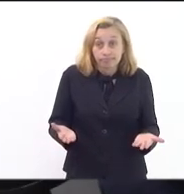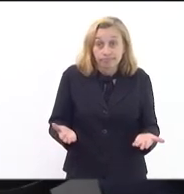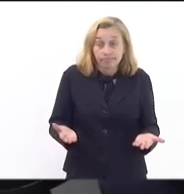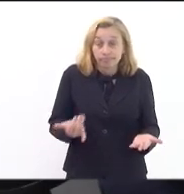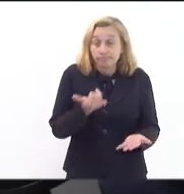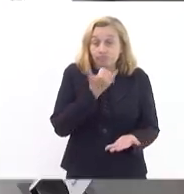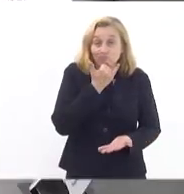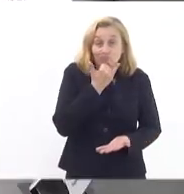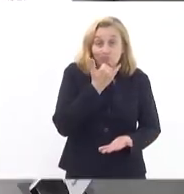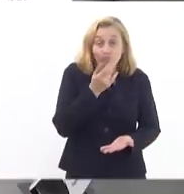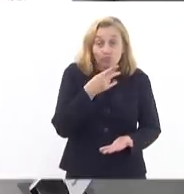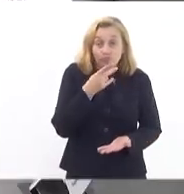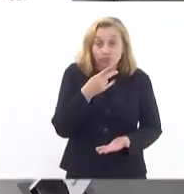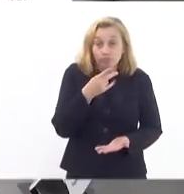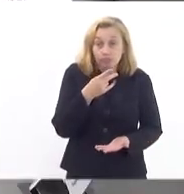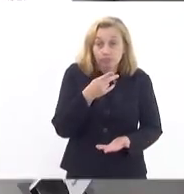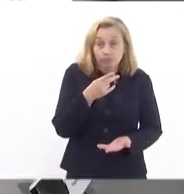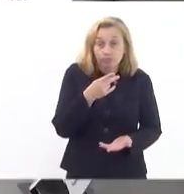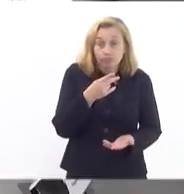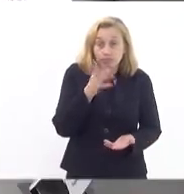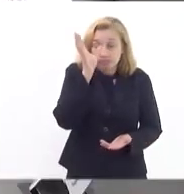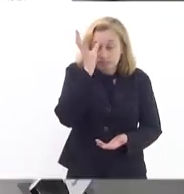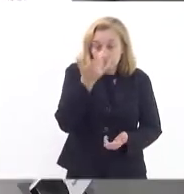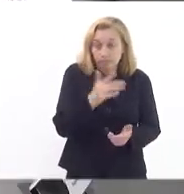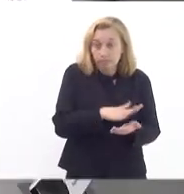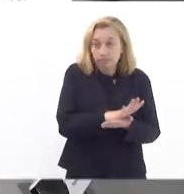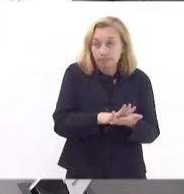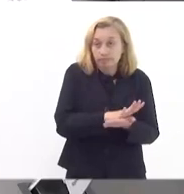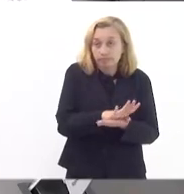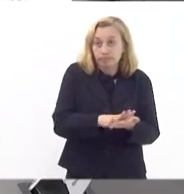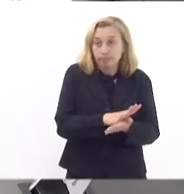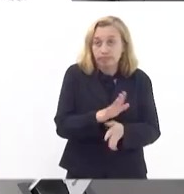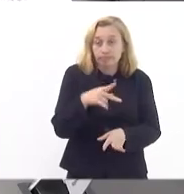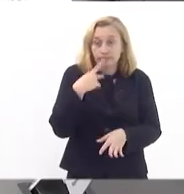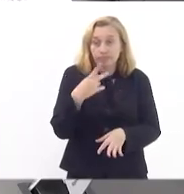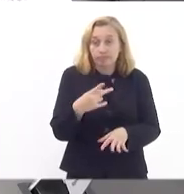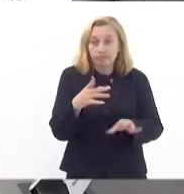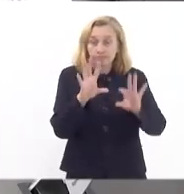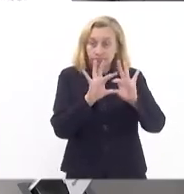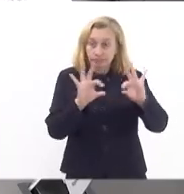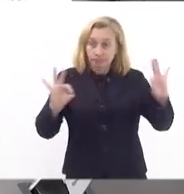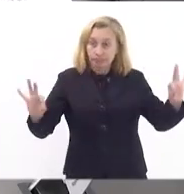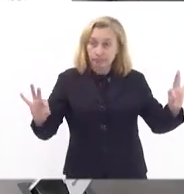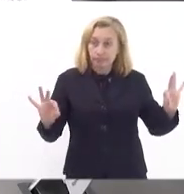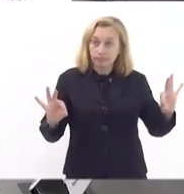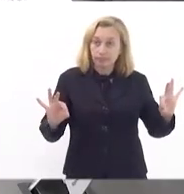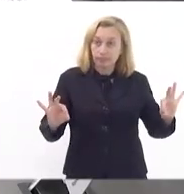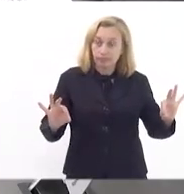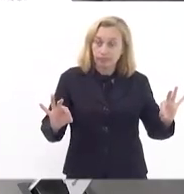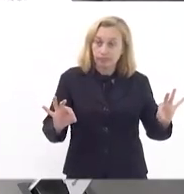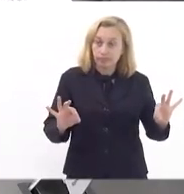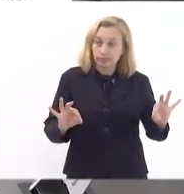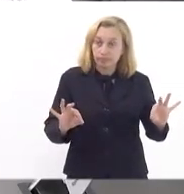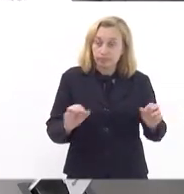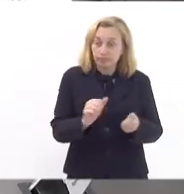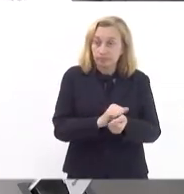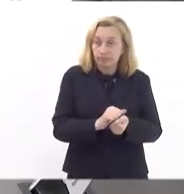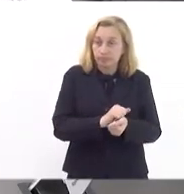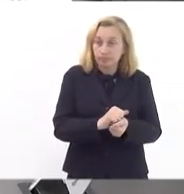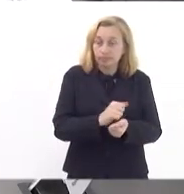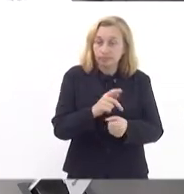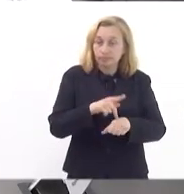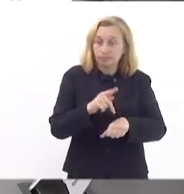desculpe enxugando o gelo é quando eu falo a palavra a falar a frase enxugando gelo Oi Nadir isso mesmo a chuva gelo